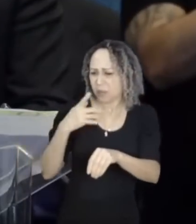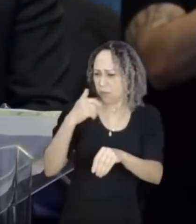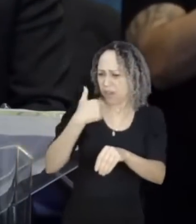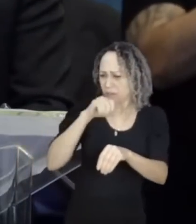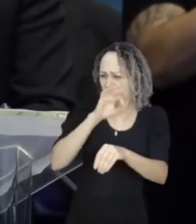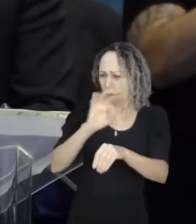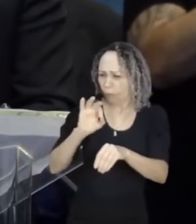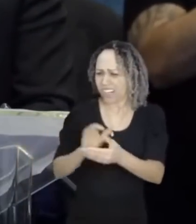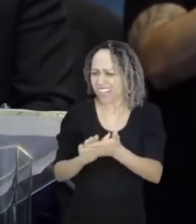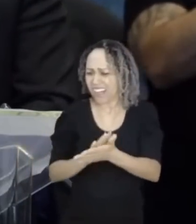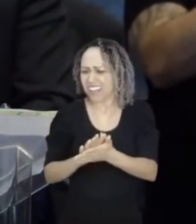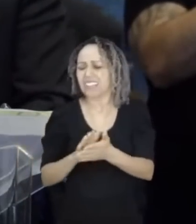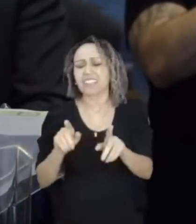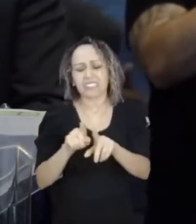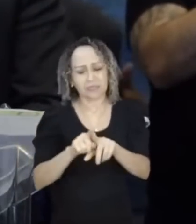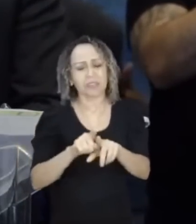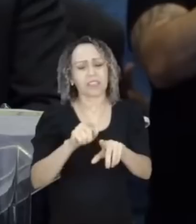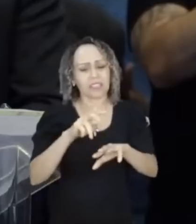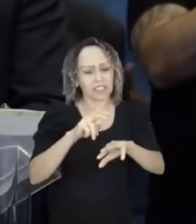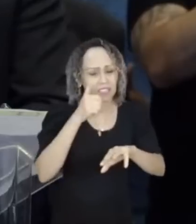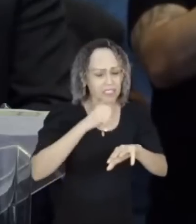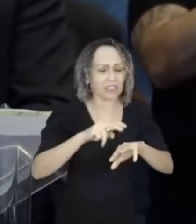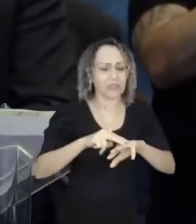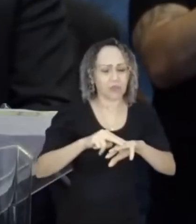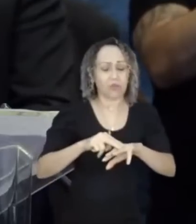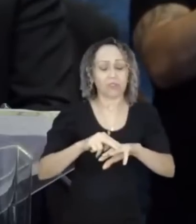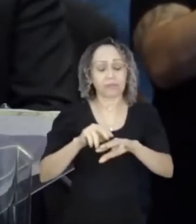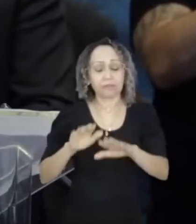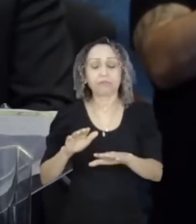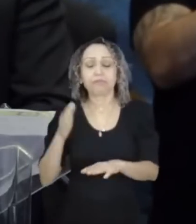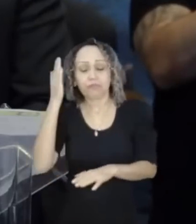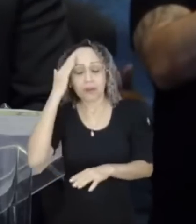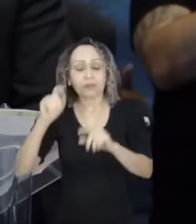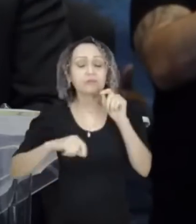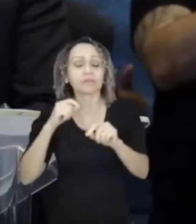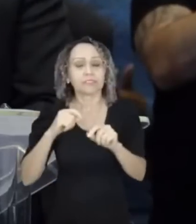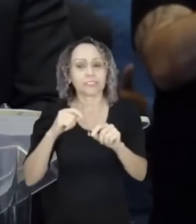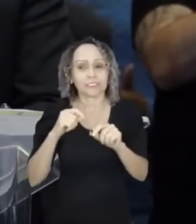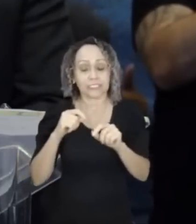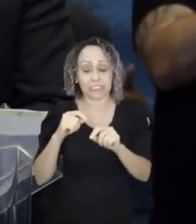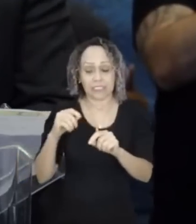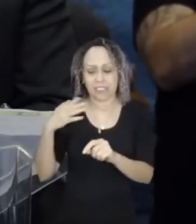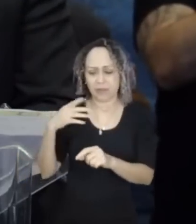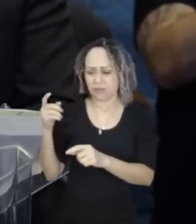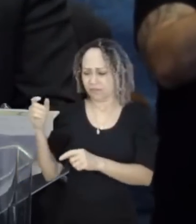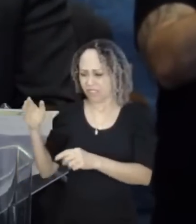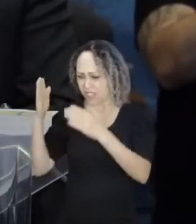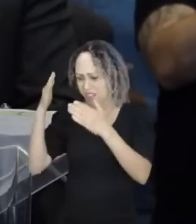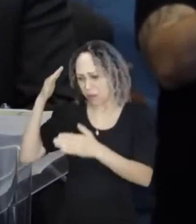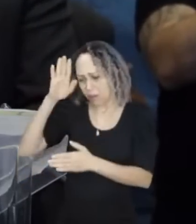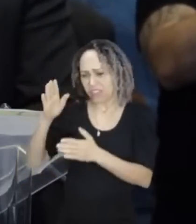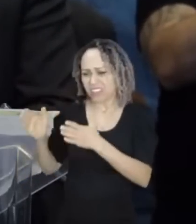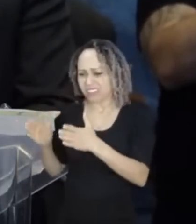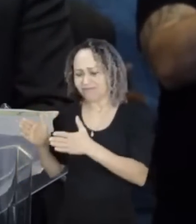mentiras passaram a ser usadas intensamente com o objetivo de provocar medo nas pessoas de boa fé e afastá-las